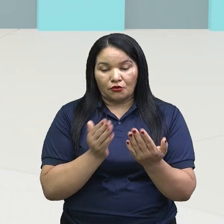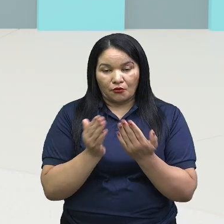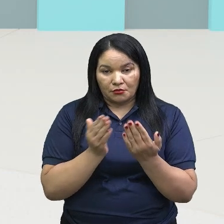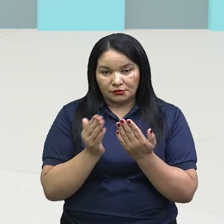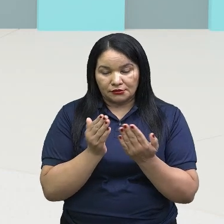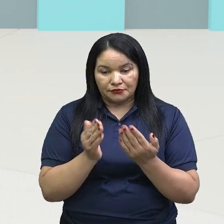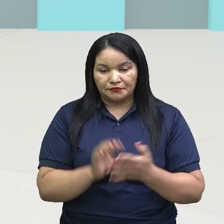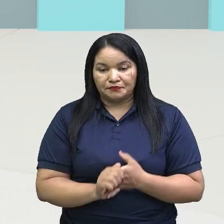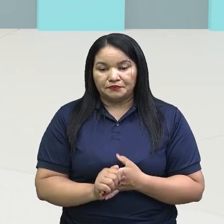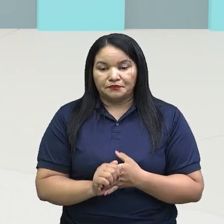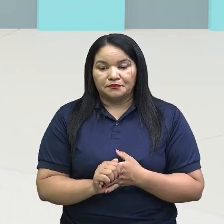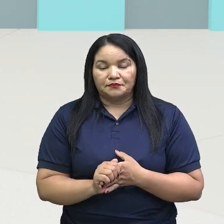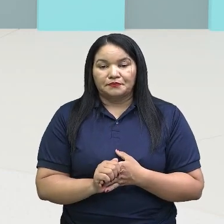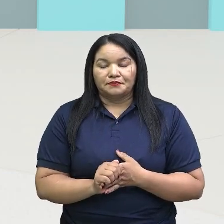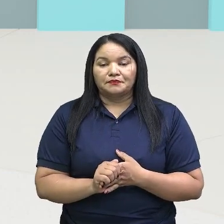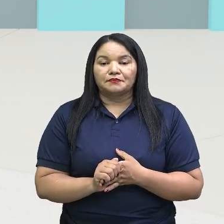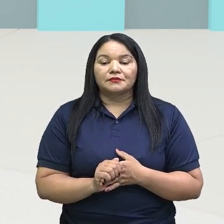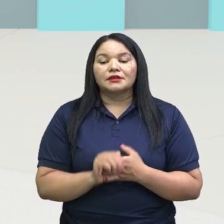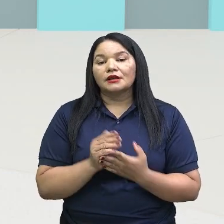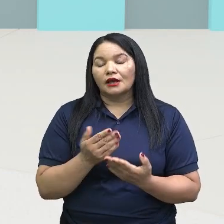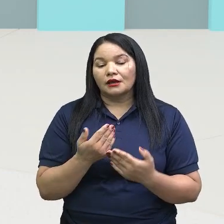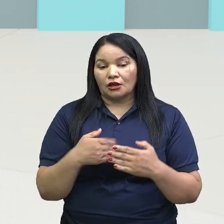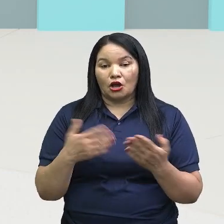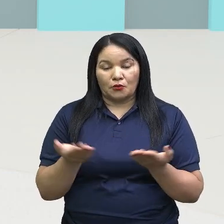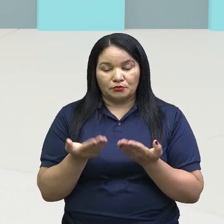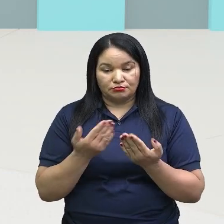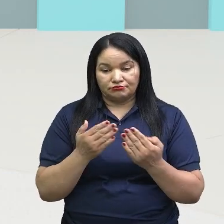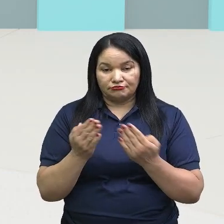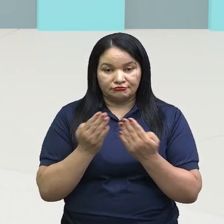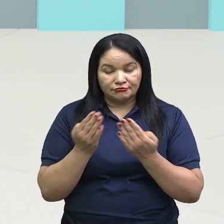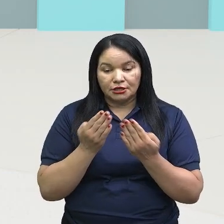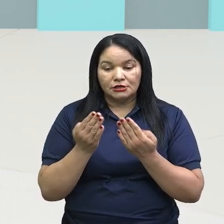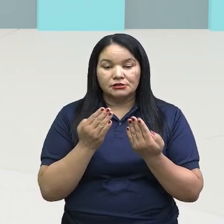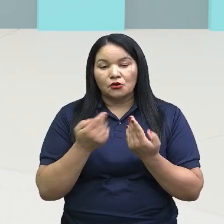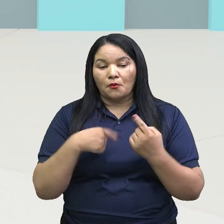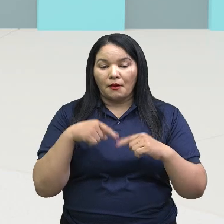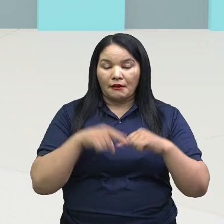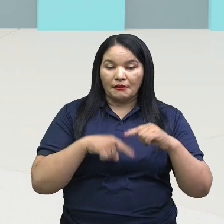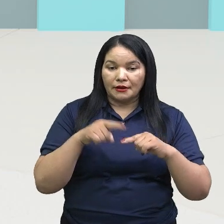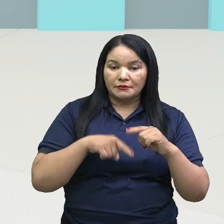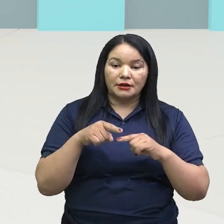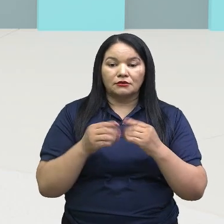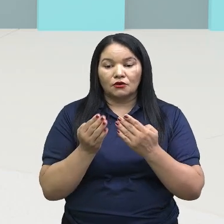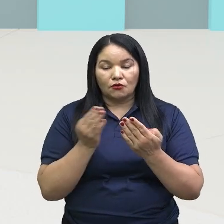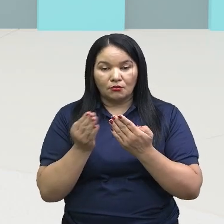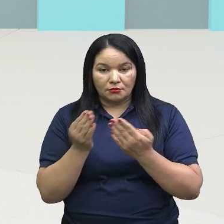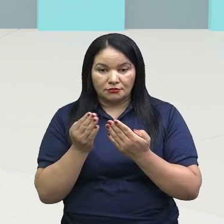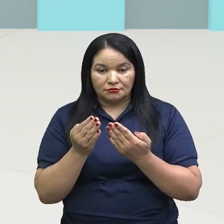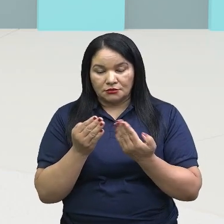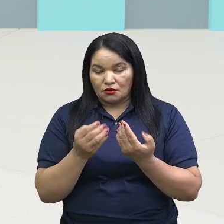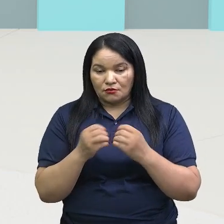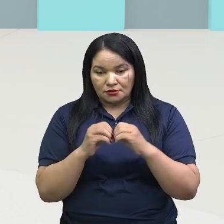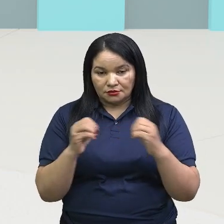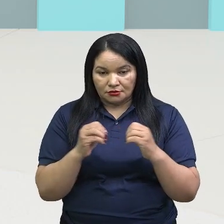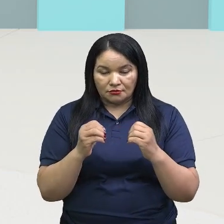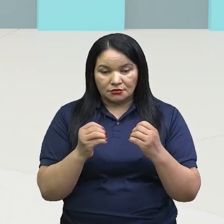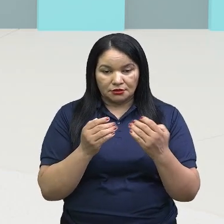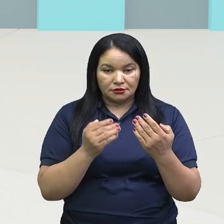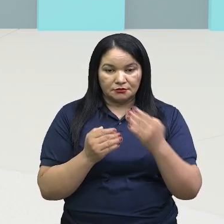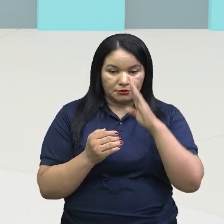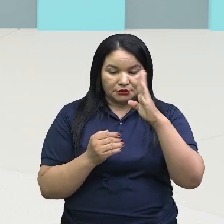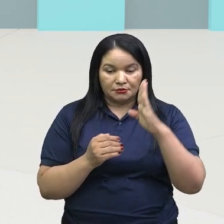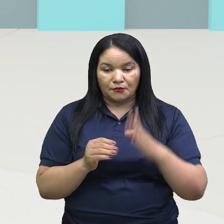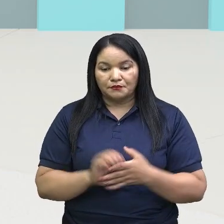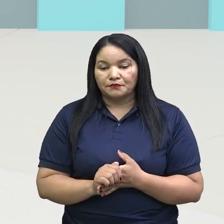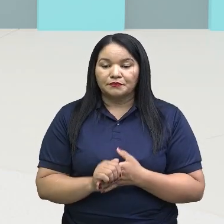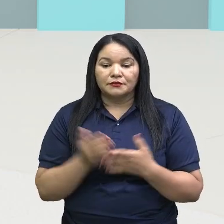uma comparação, vou estabelecer uma comparação em relação a um elemento da oração principal. Então, aqui eu vou